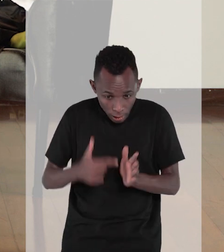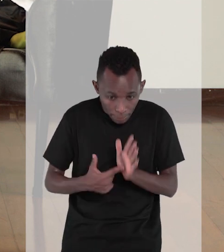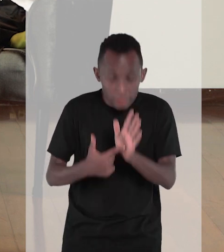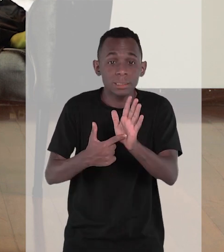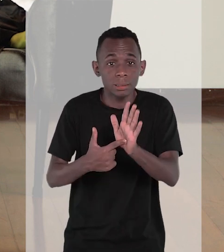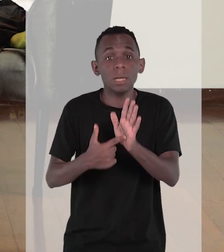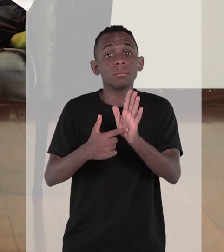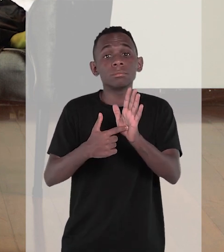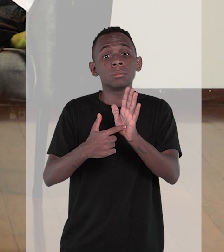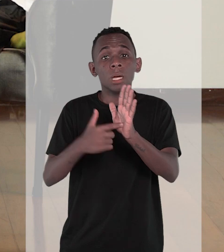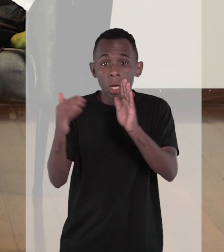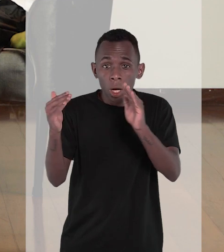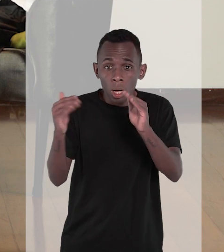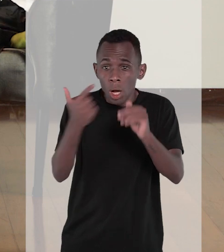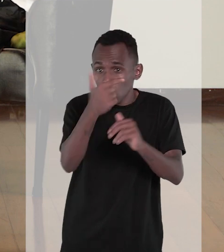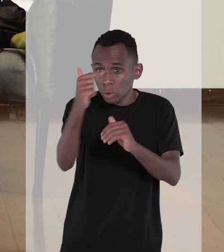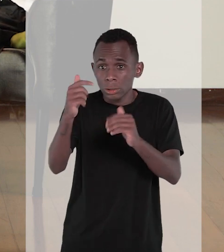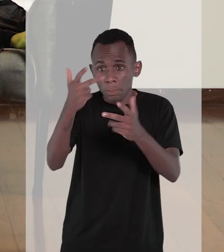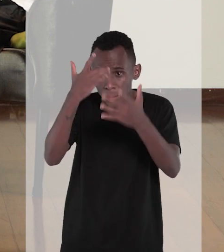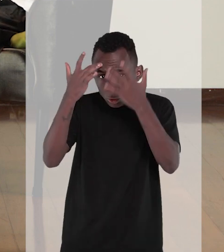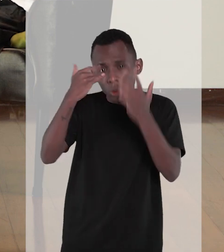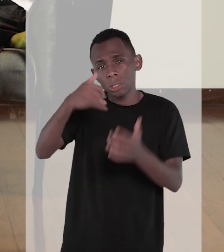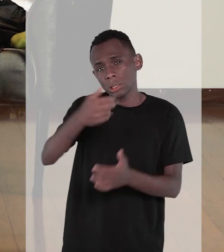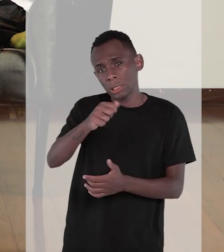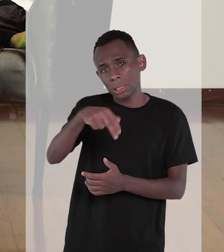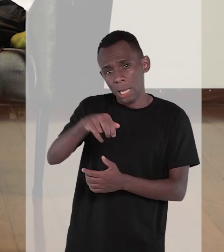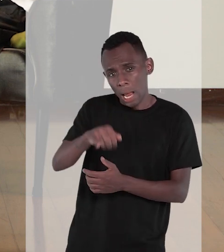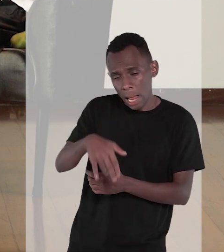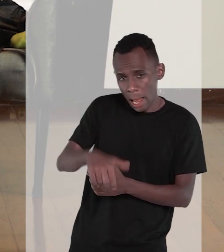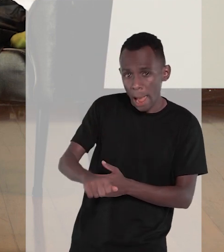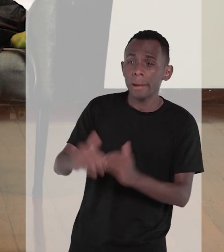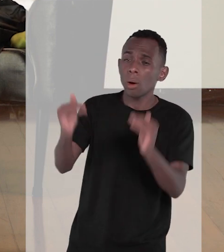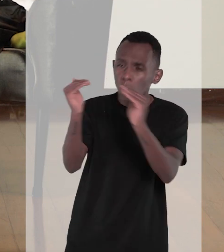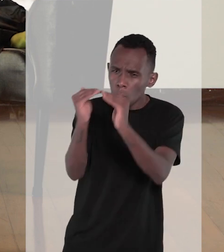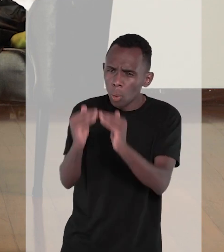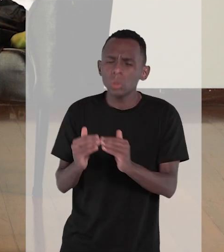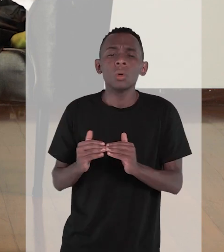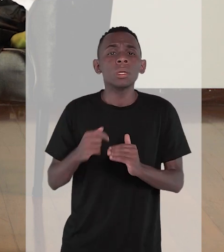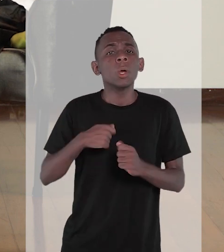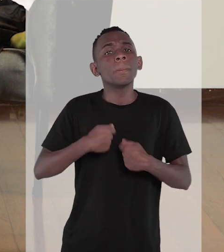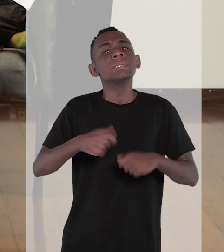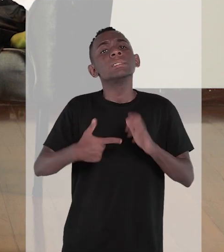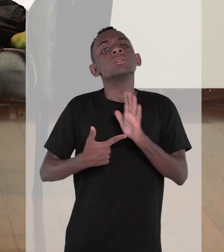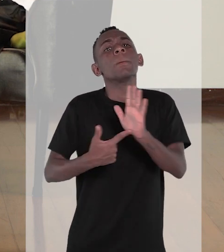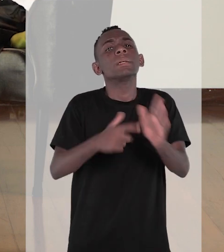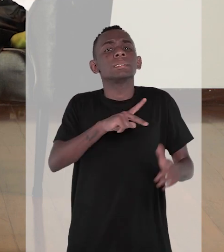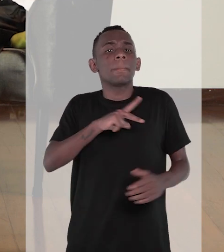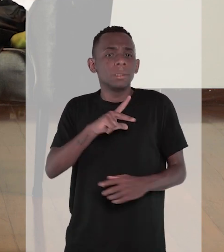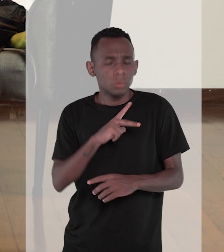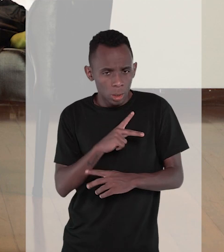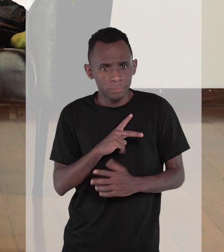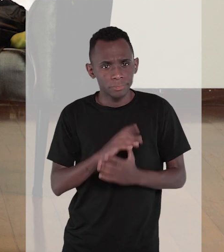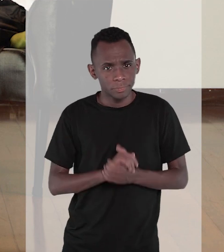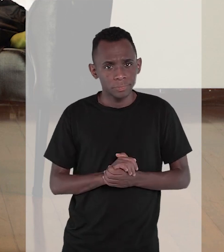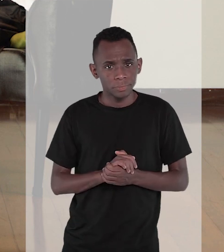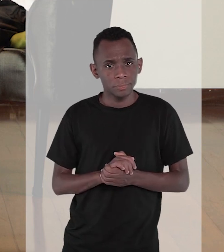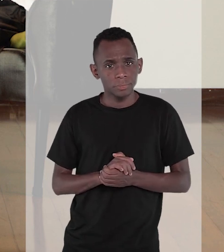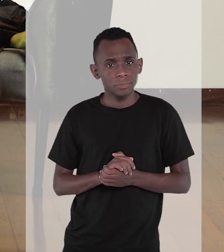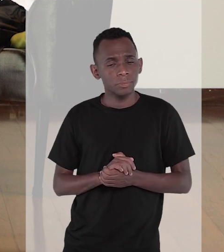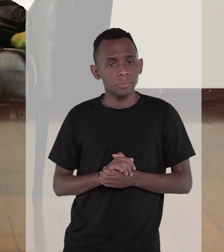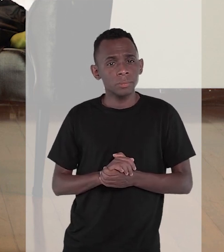Eugênia concordou com ela, a Janaína concordou com ela, e a gente começou a achar também o meu ponto, né,